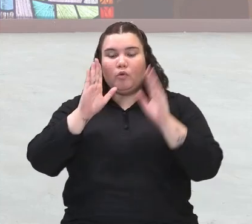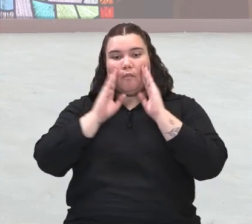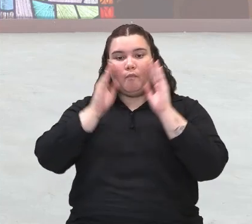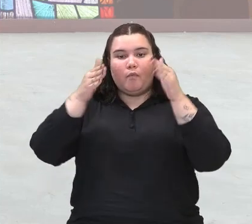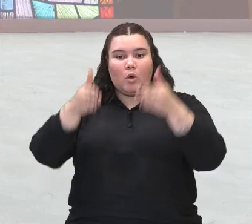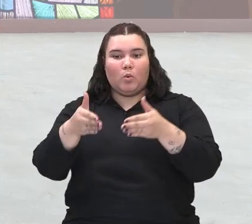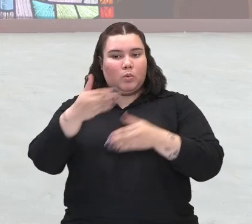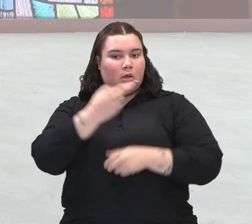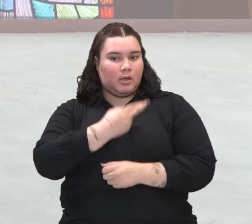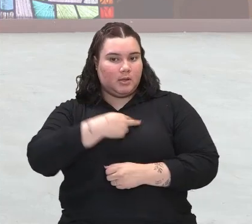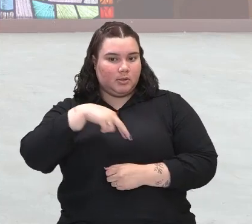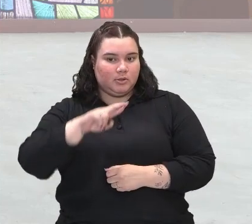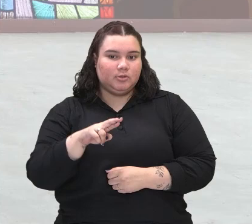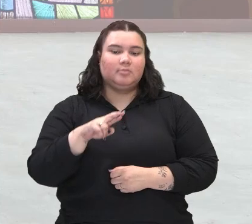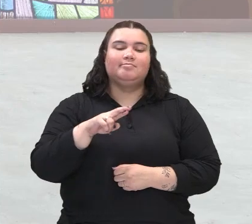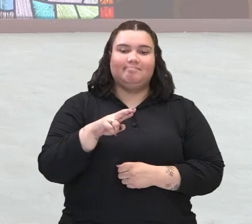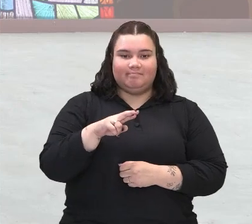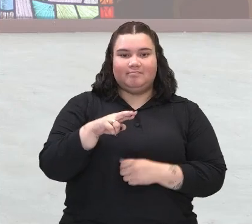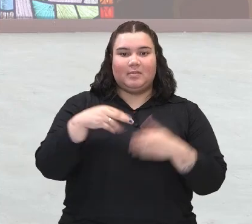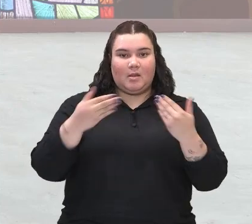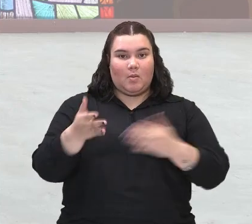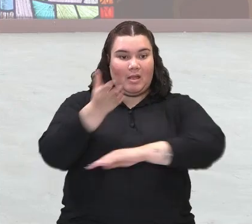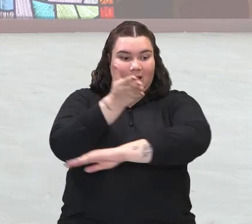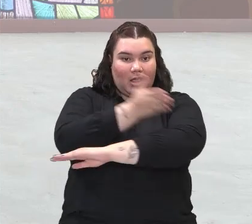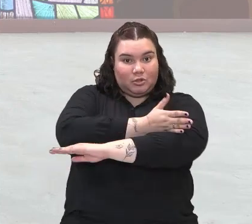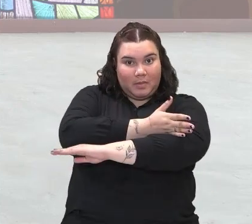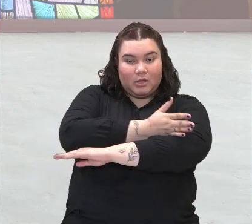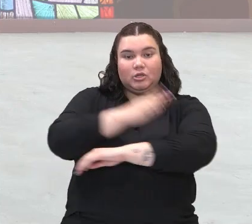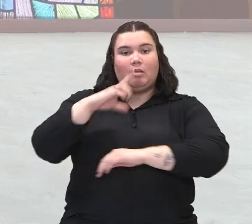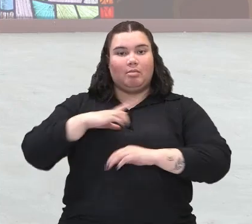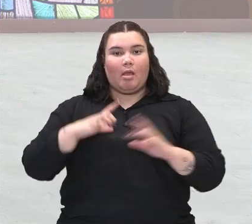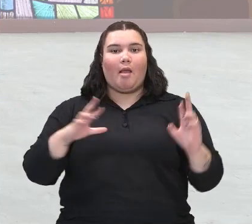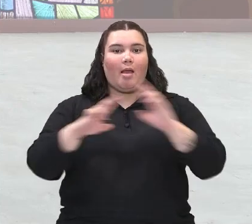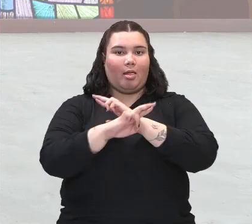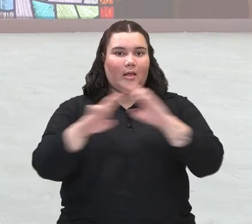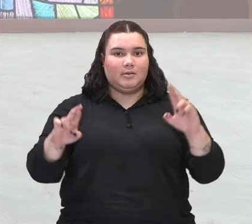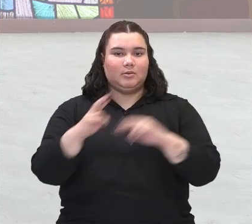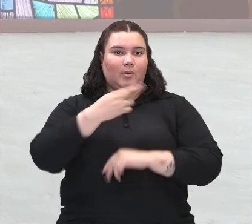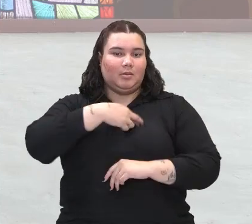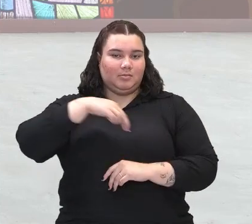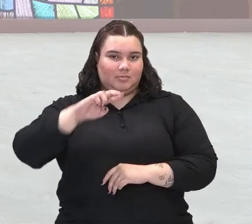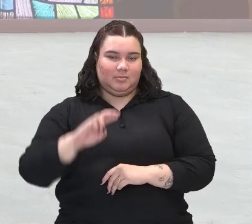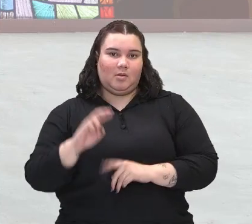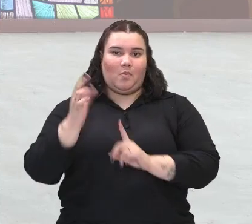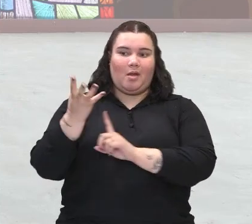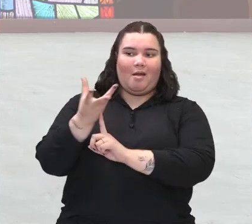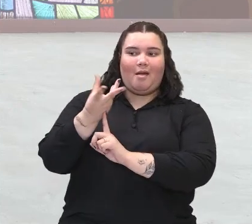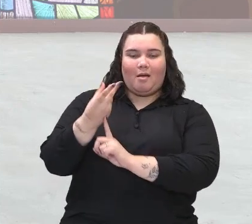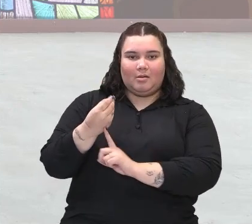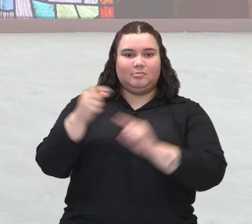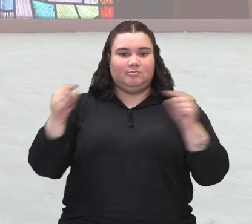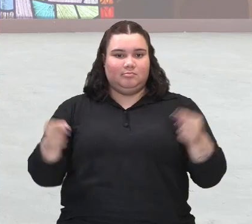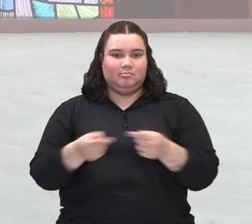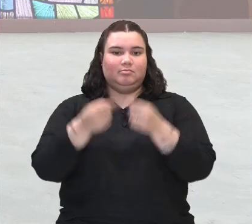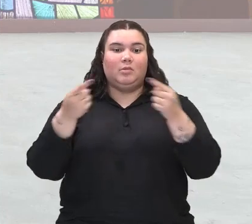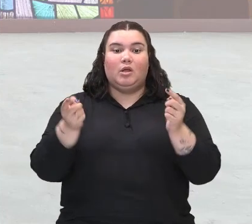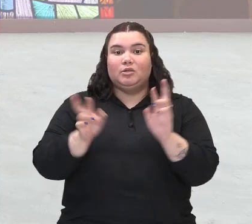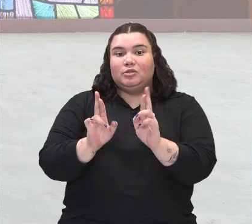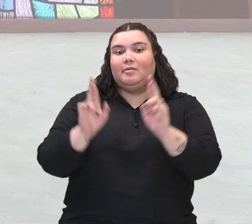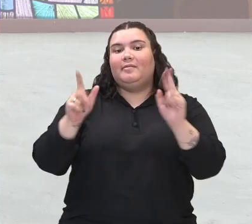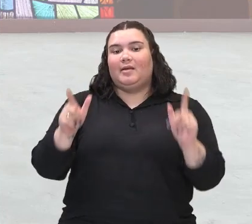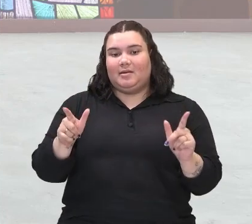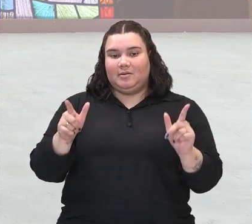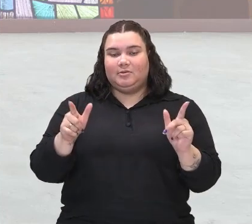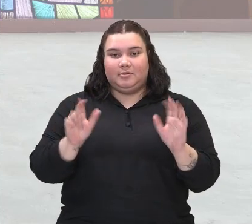gente também tem aí essa relação na Idade Média a gente já consegue perceber uma produção artística bem diferente do que a gente tá